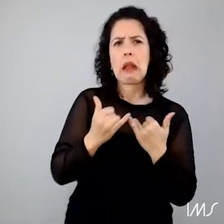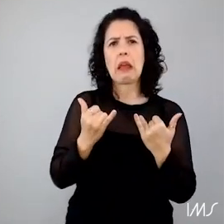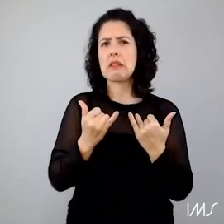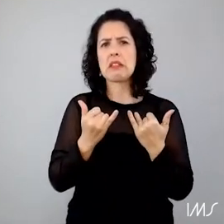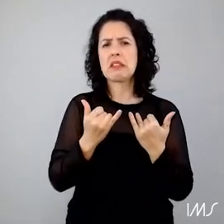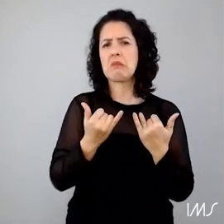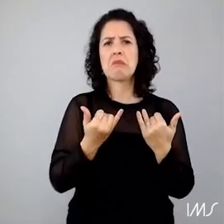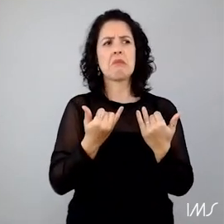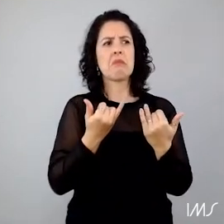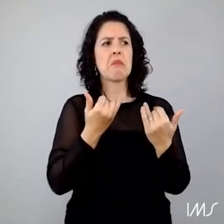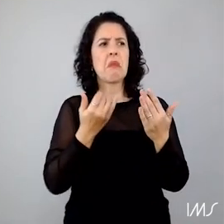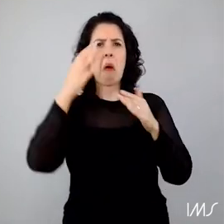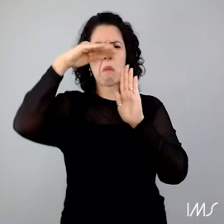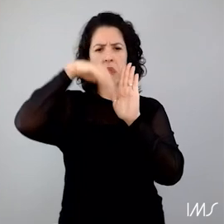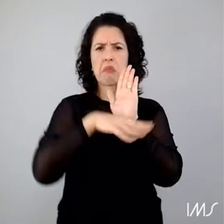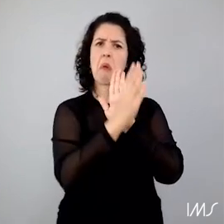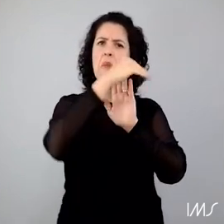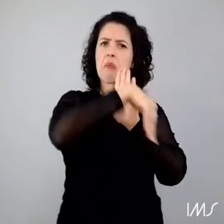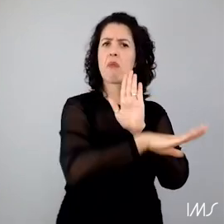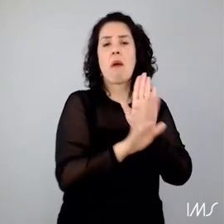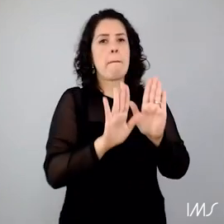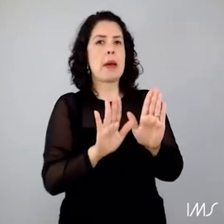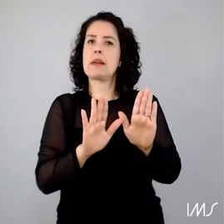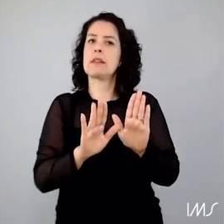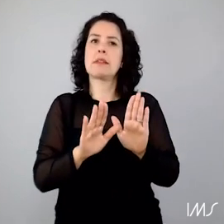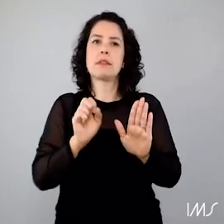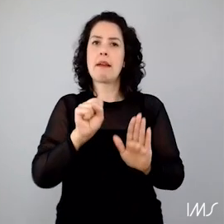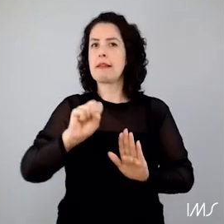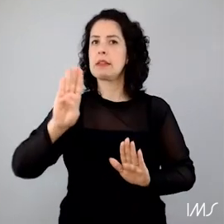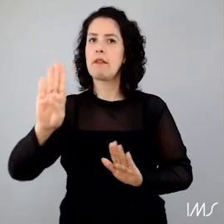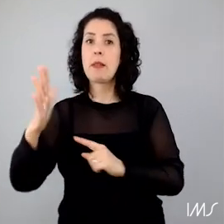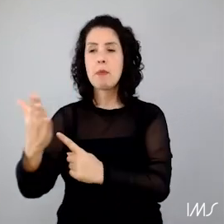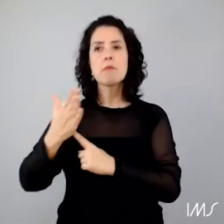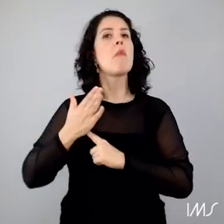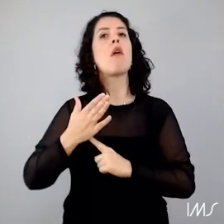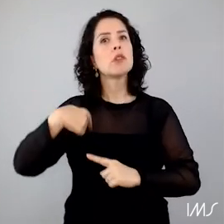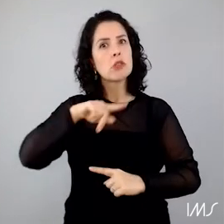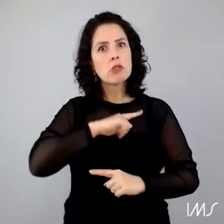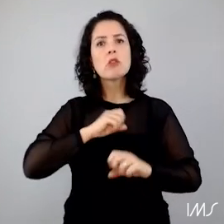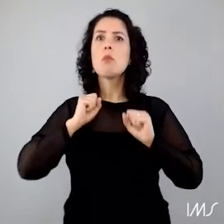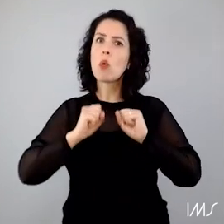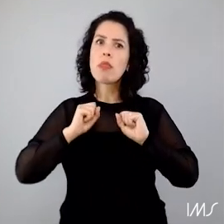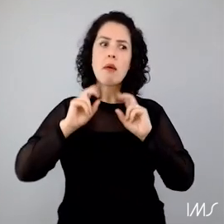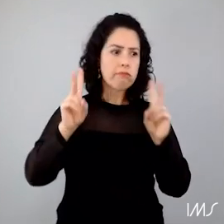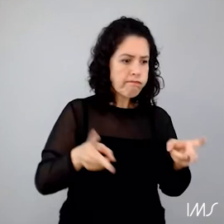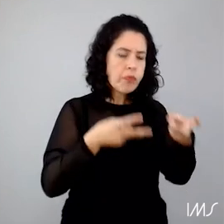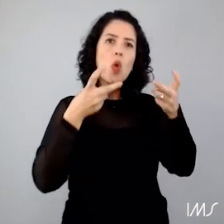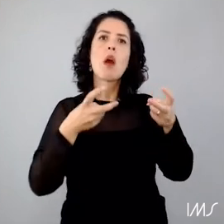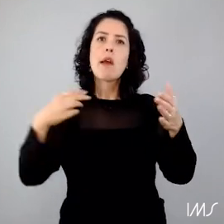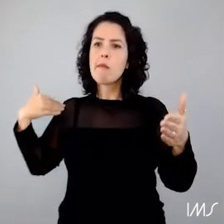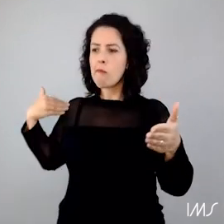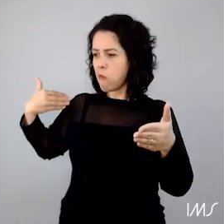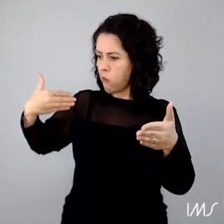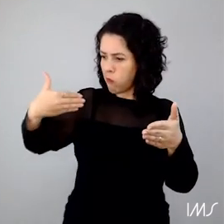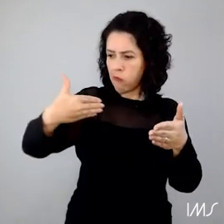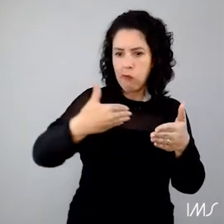gente reolhe toda essa trajetória, reexamine, né, e traga, digamos, de forma mais sistemática à